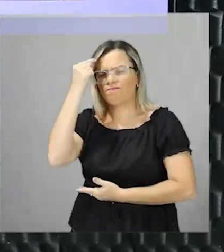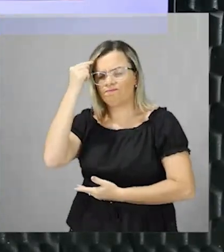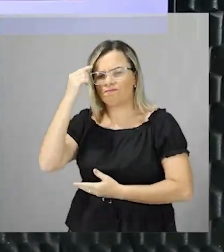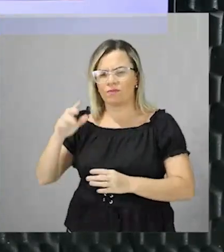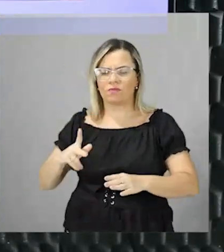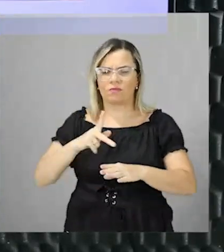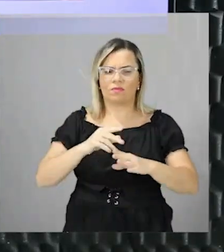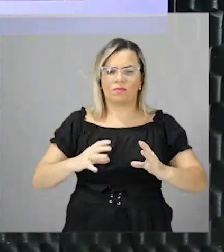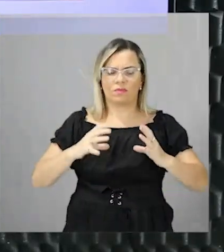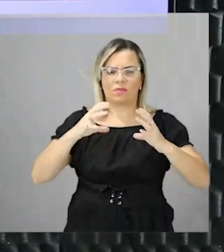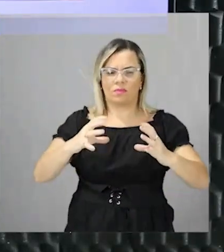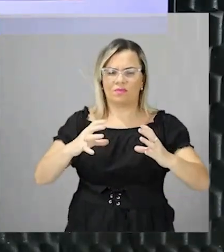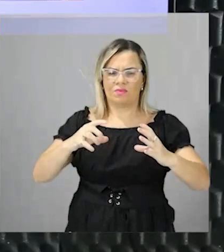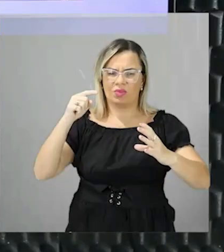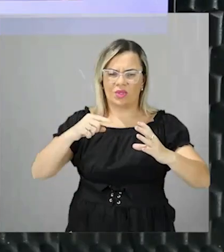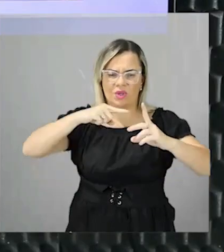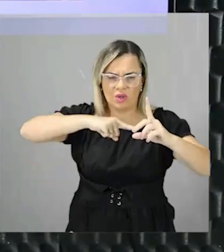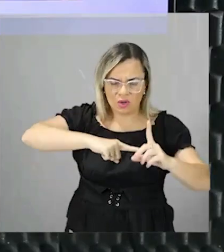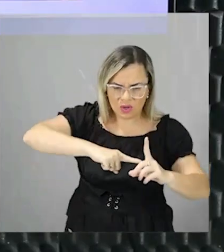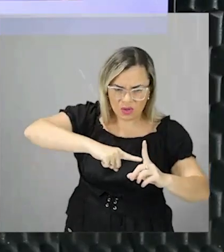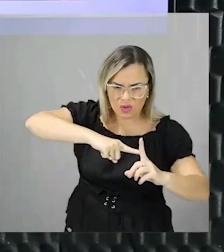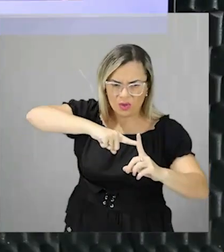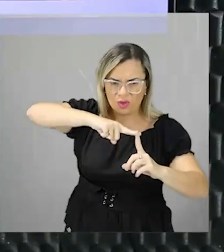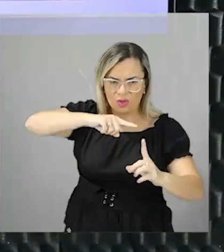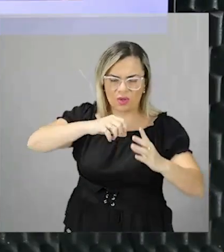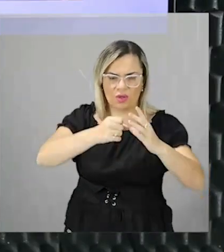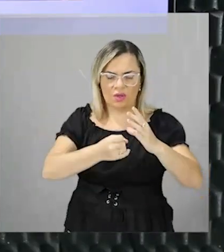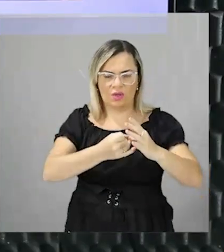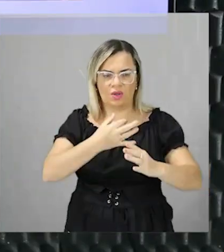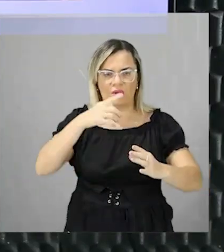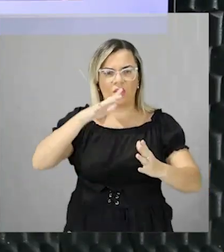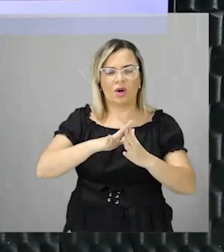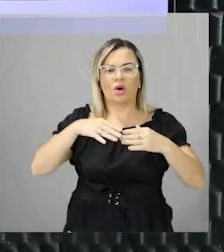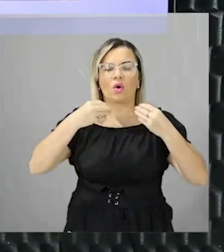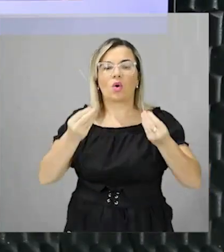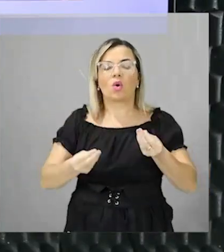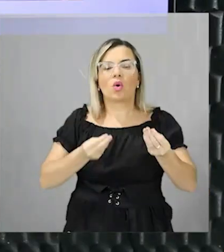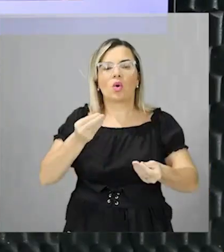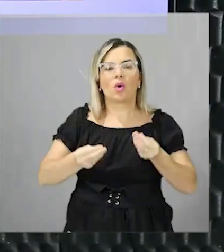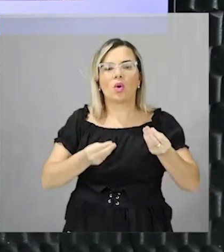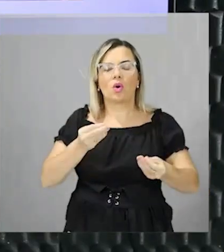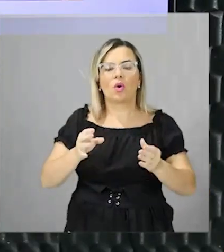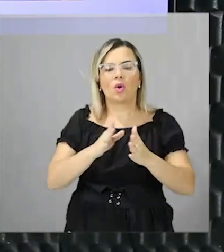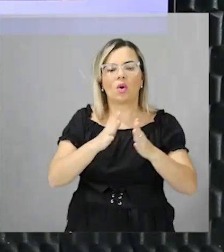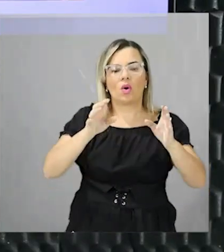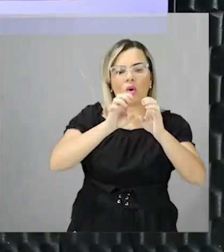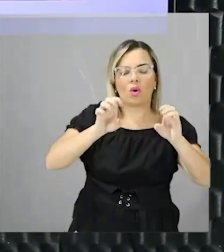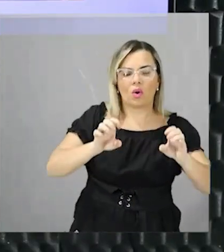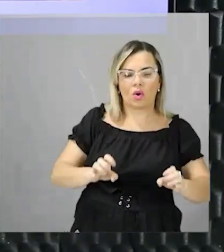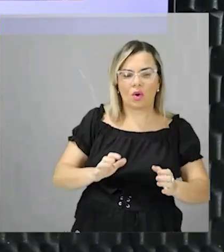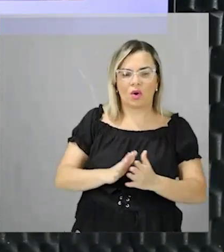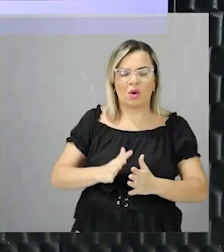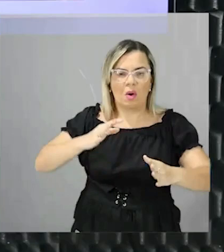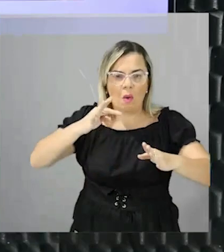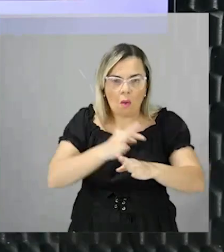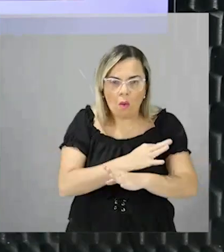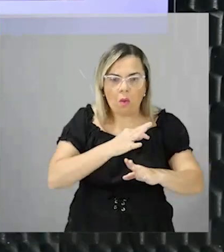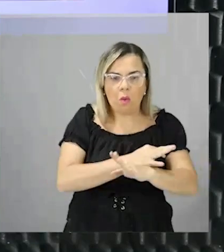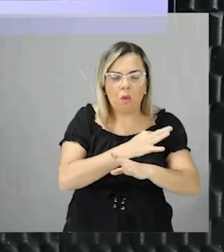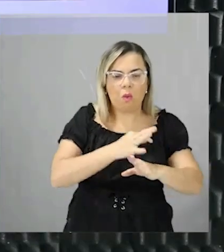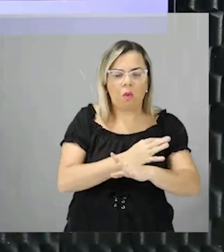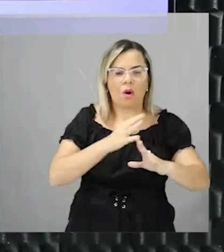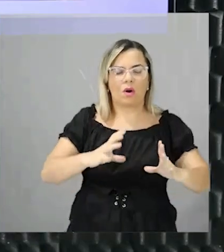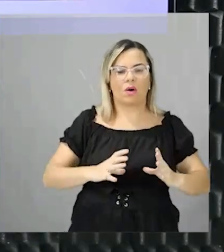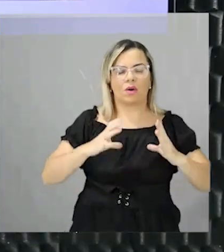que vai ter mais pressão ainda sobre sua formação, ela vai se consolidar ainda mais, ela vai ficar ainda mais resistente.